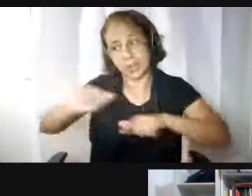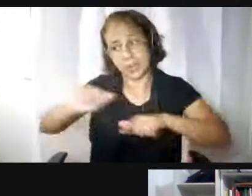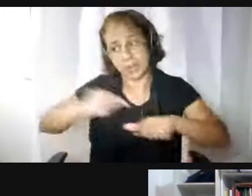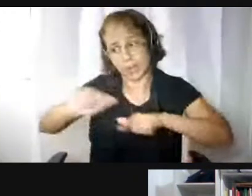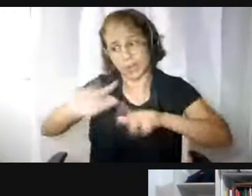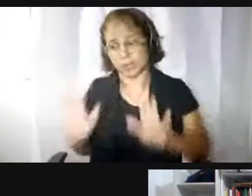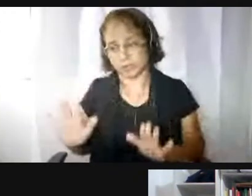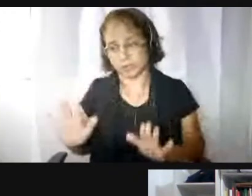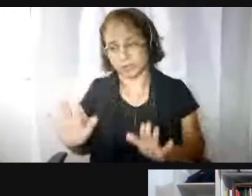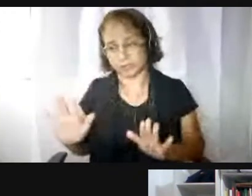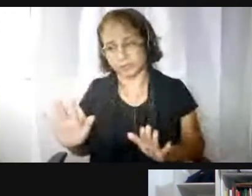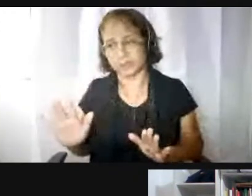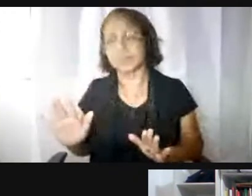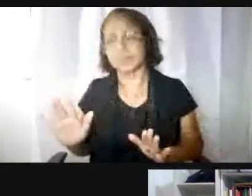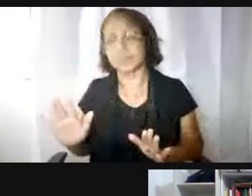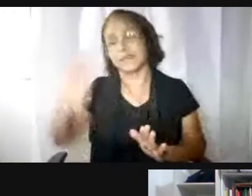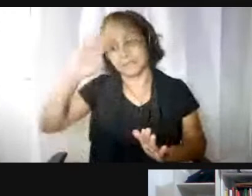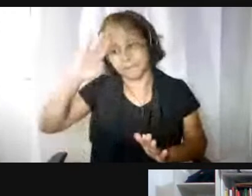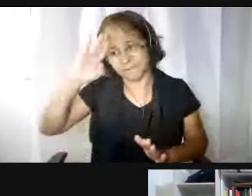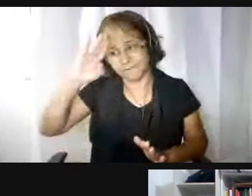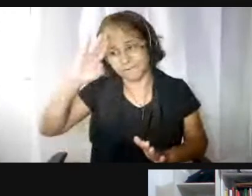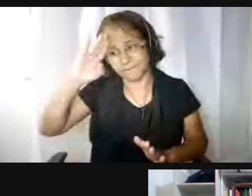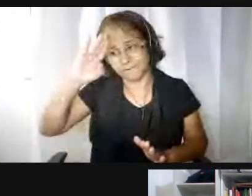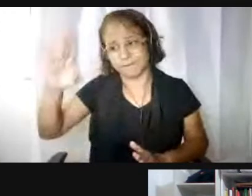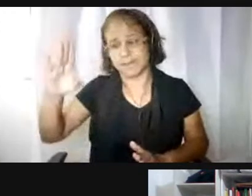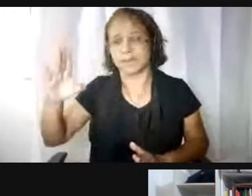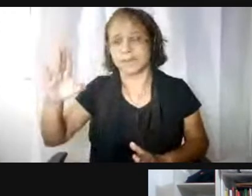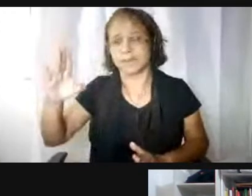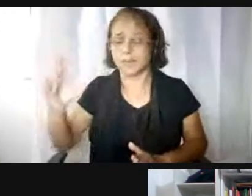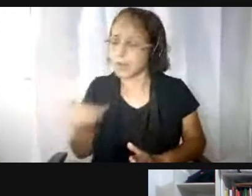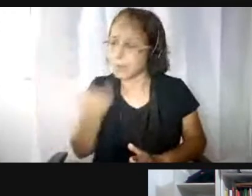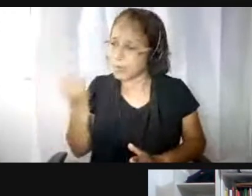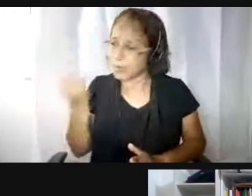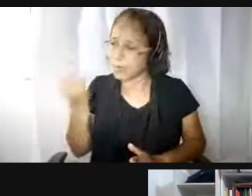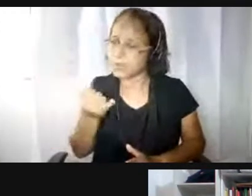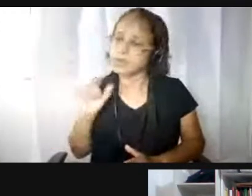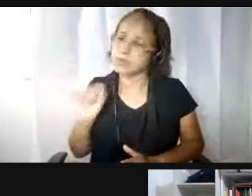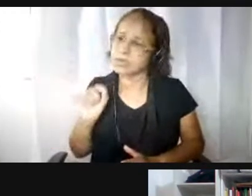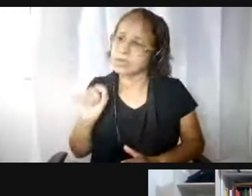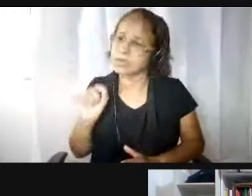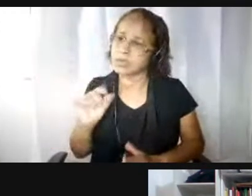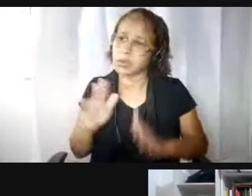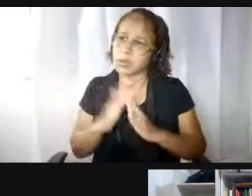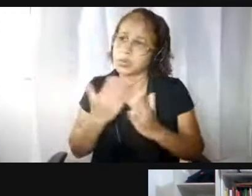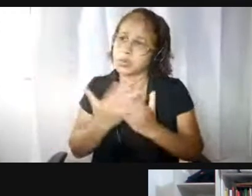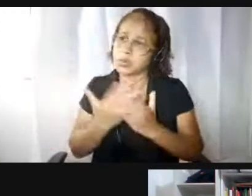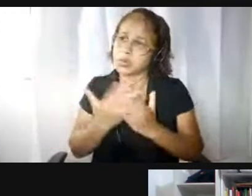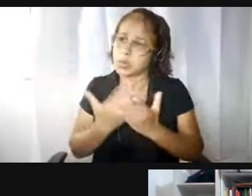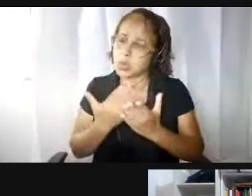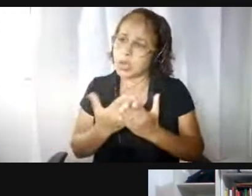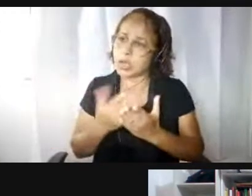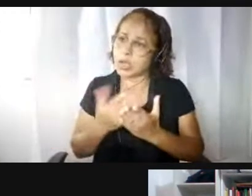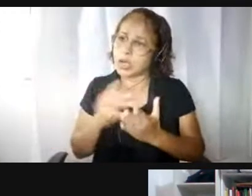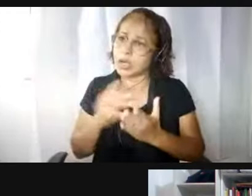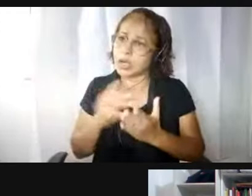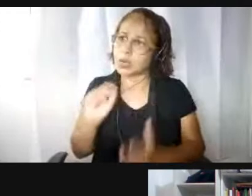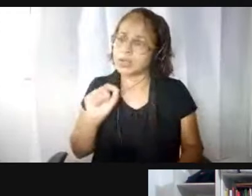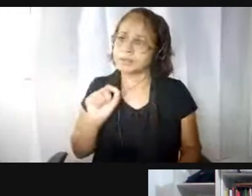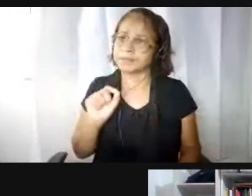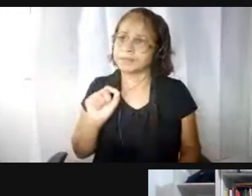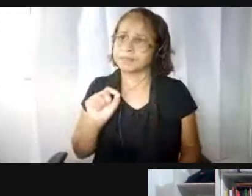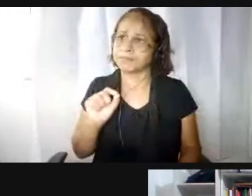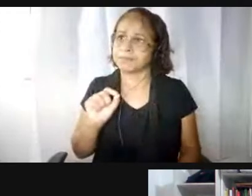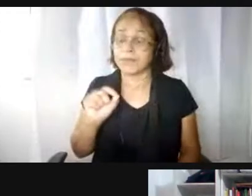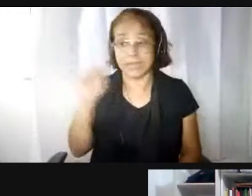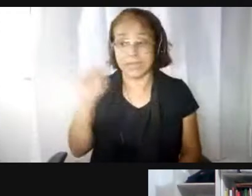fundamental, clássico da Adriana Silva, que é essa escola do pretestato, né? Que ela encontra